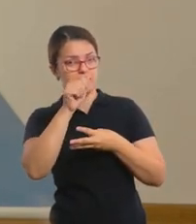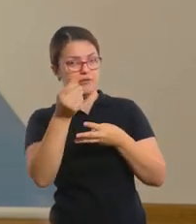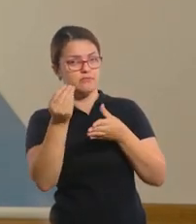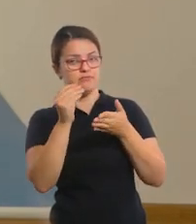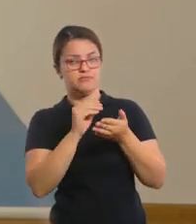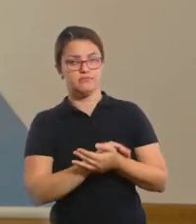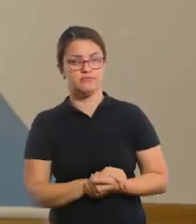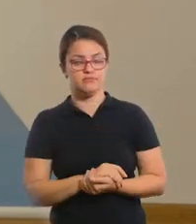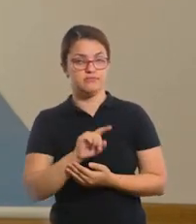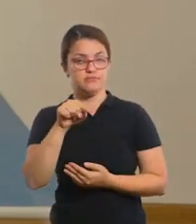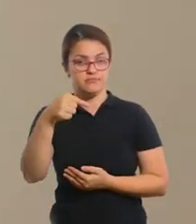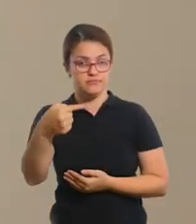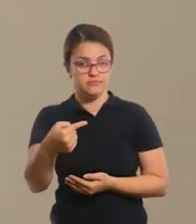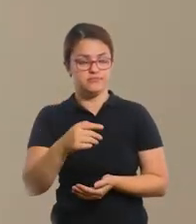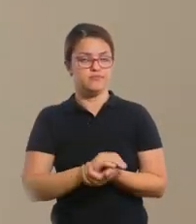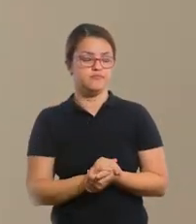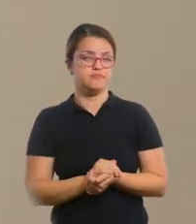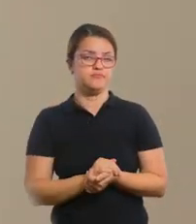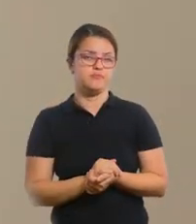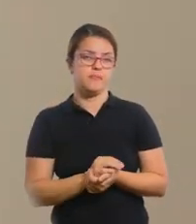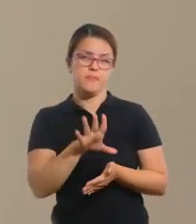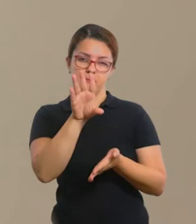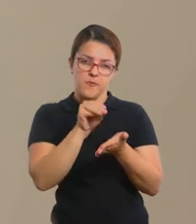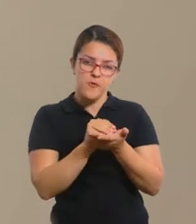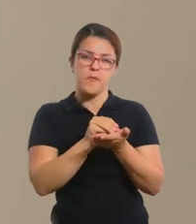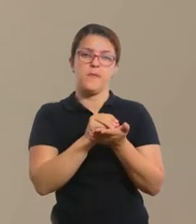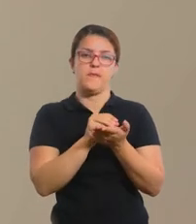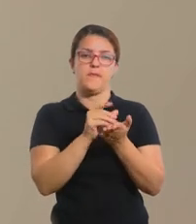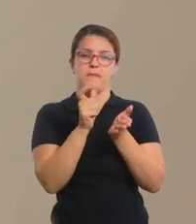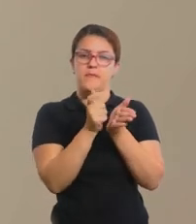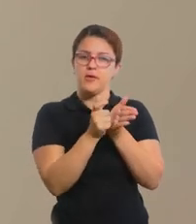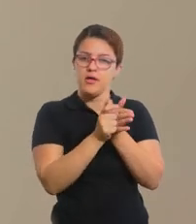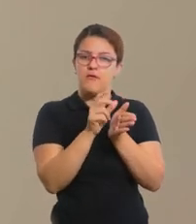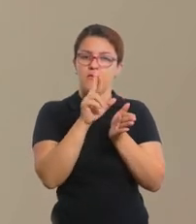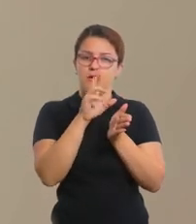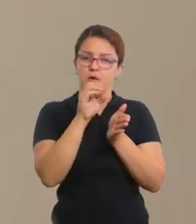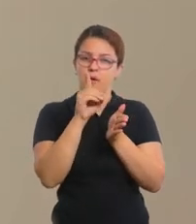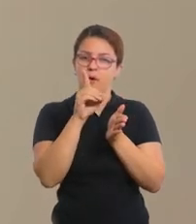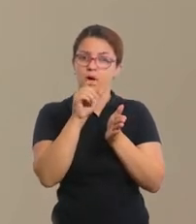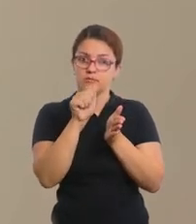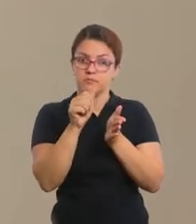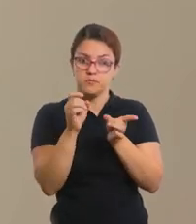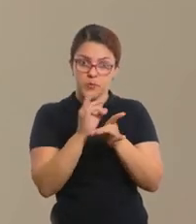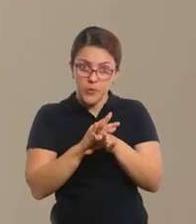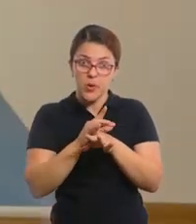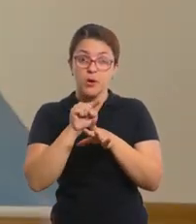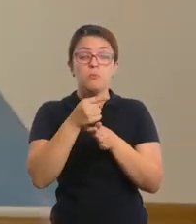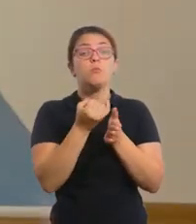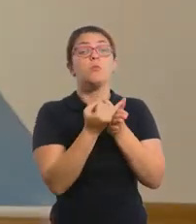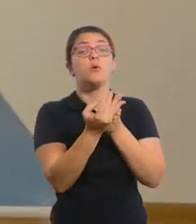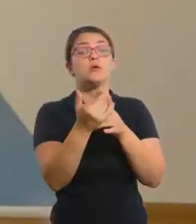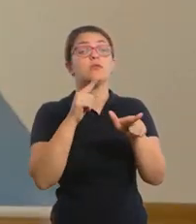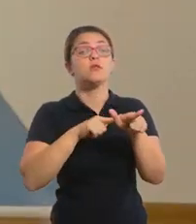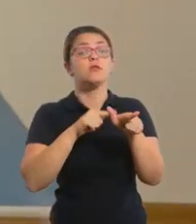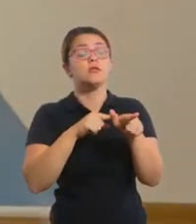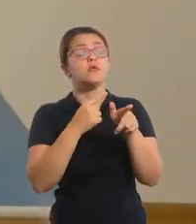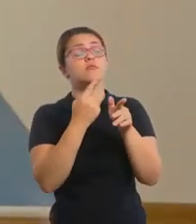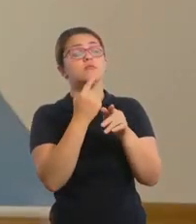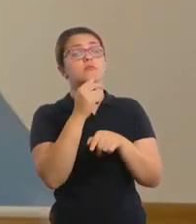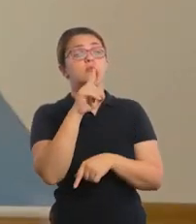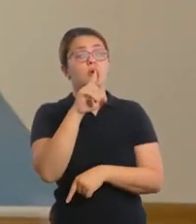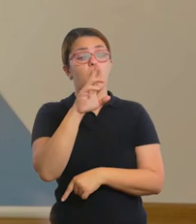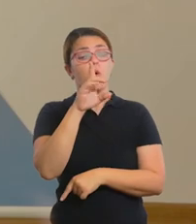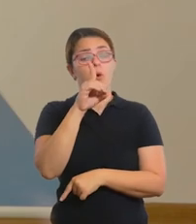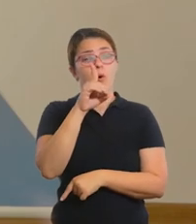palavra, certo? Depois dela escrever a palavra roda, você vai contar com ela quantas letras tem na palavra,